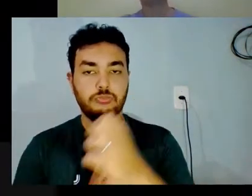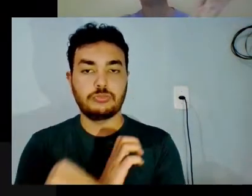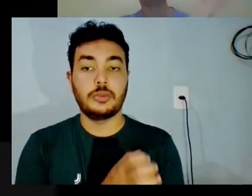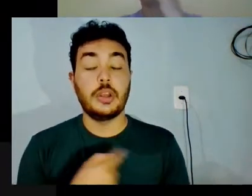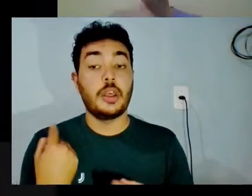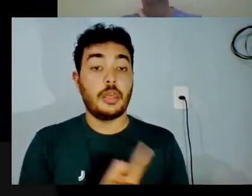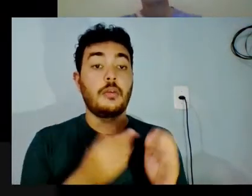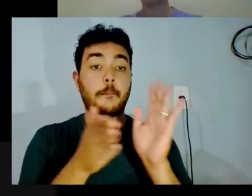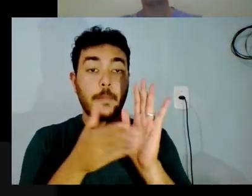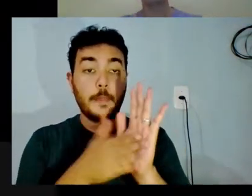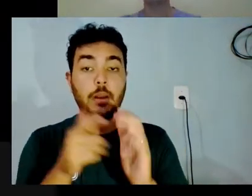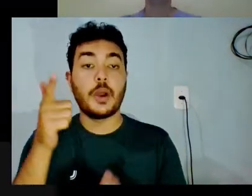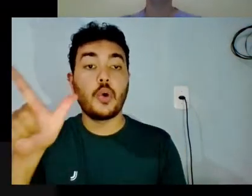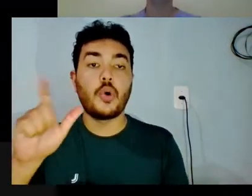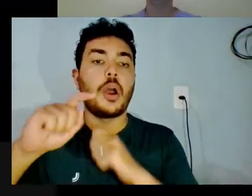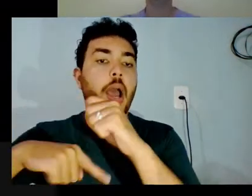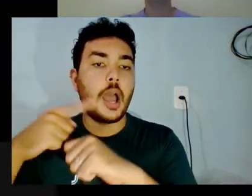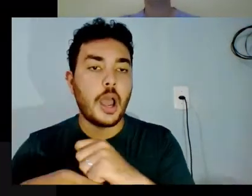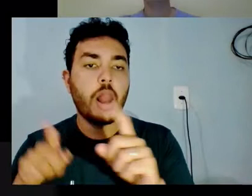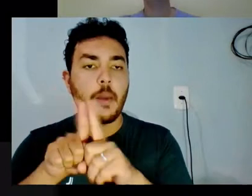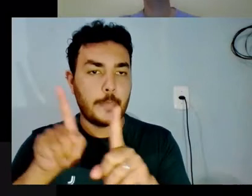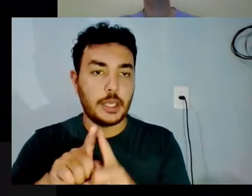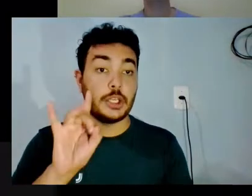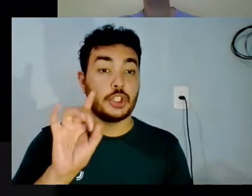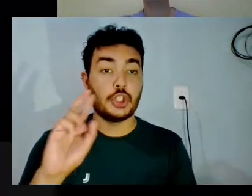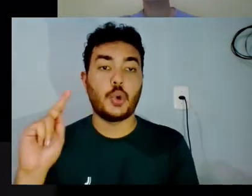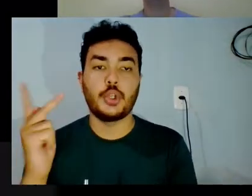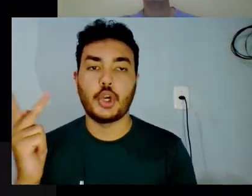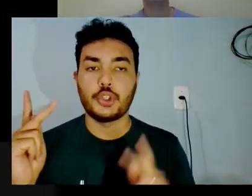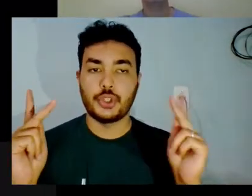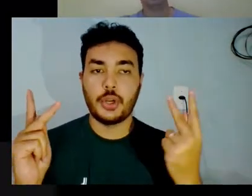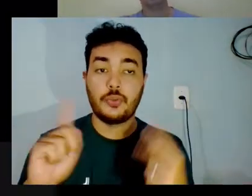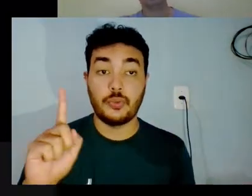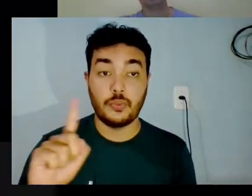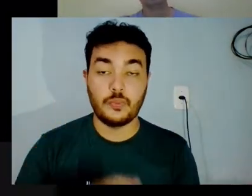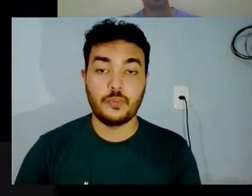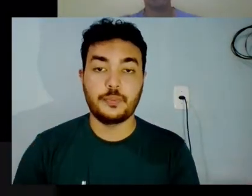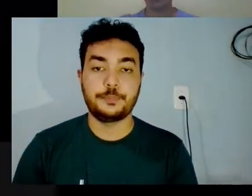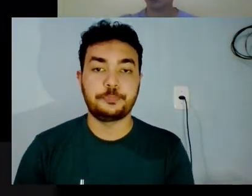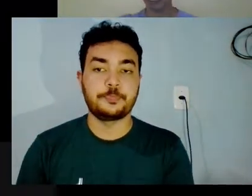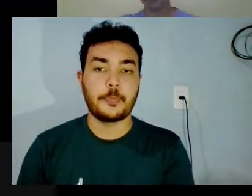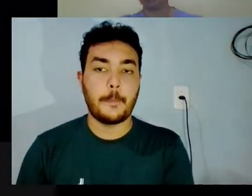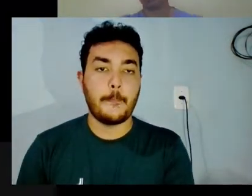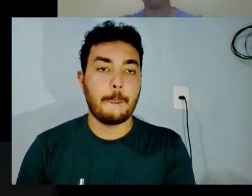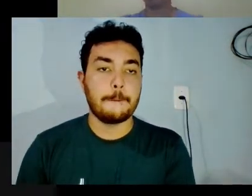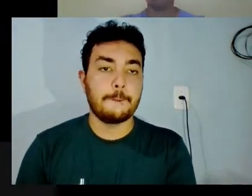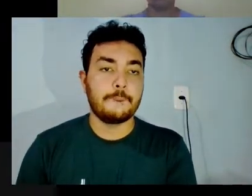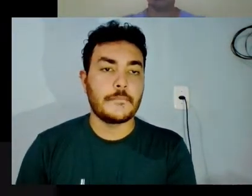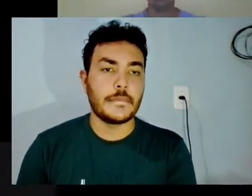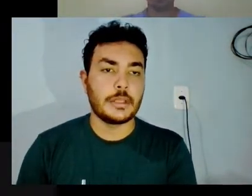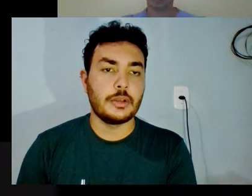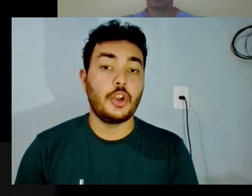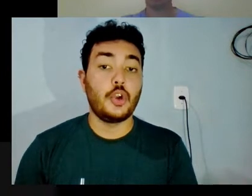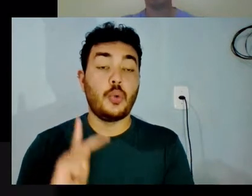está propondo para outros átomos e não para o átomo de hidrogênio, porque o átomo de hidrogênio, ele tem apenas um elétron, então ele não sofre esse